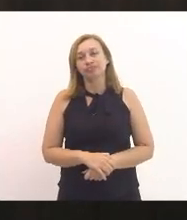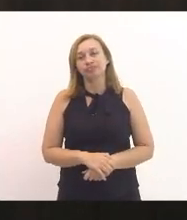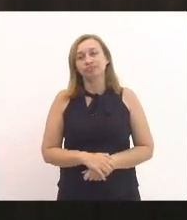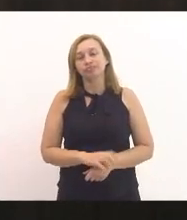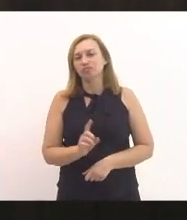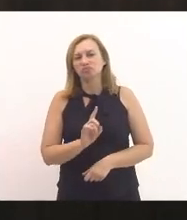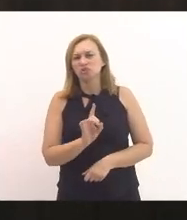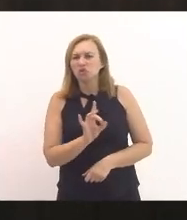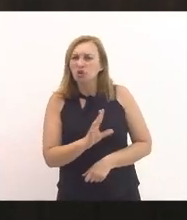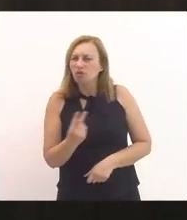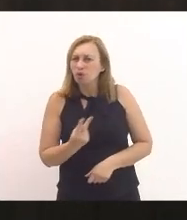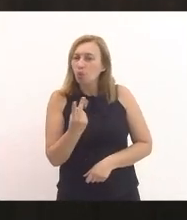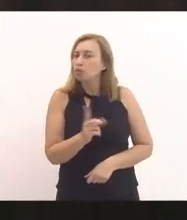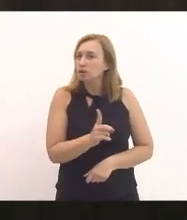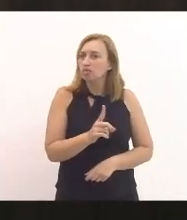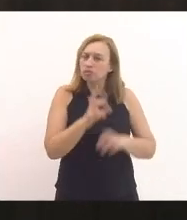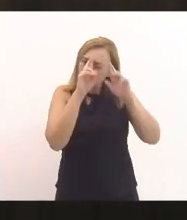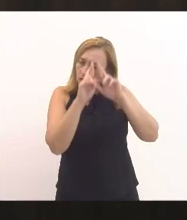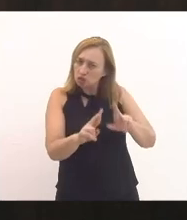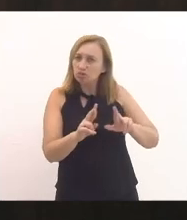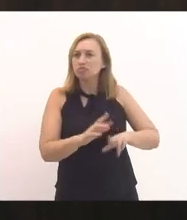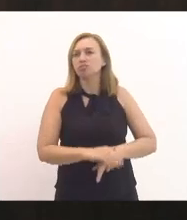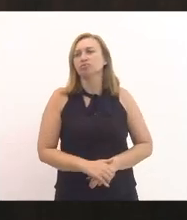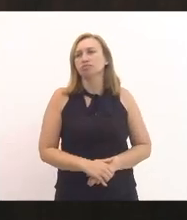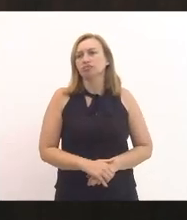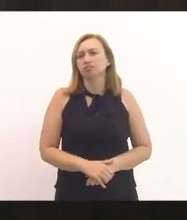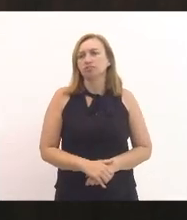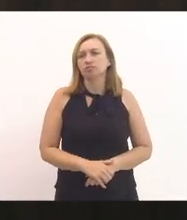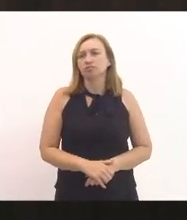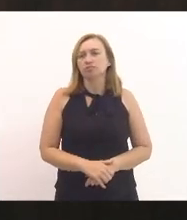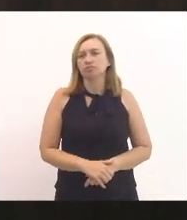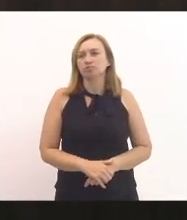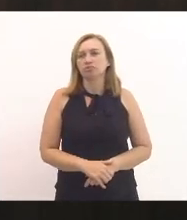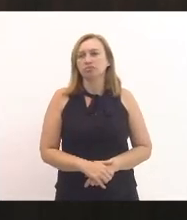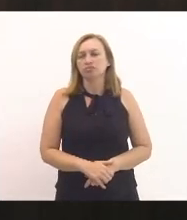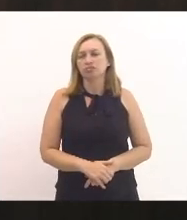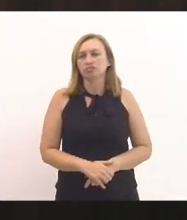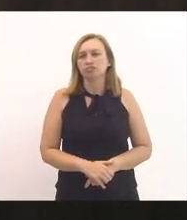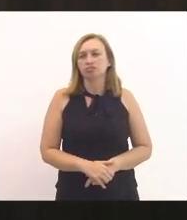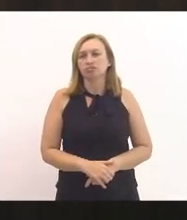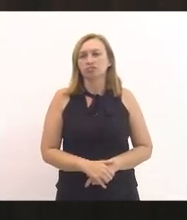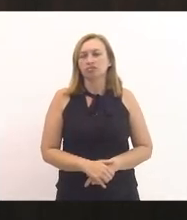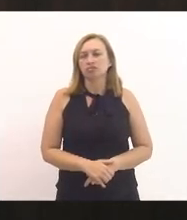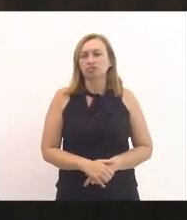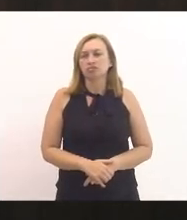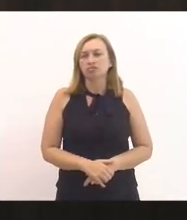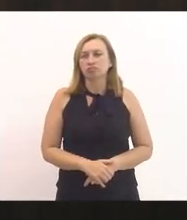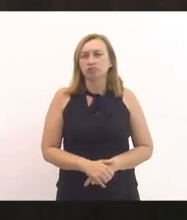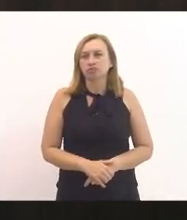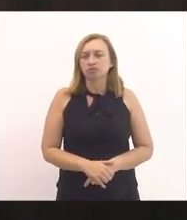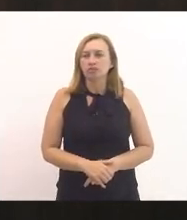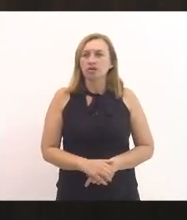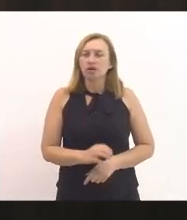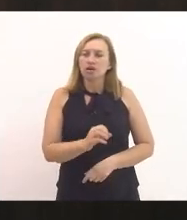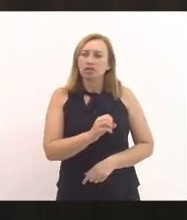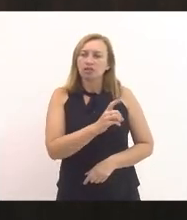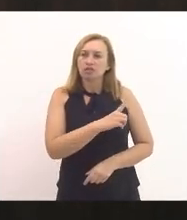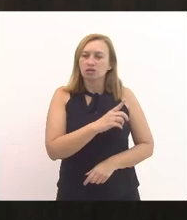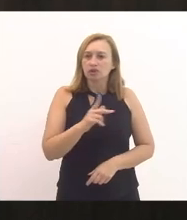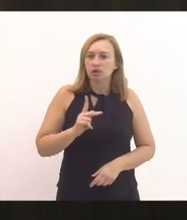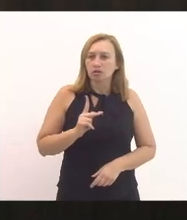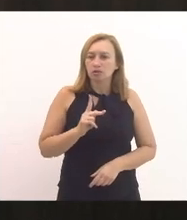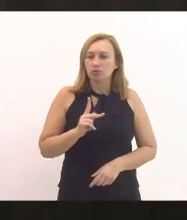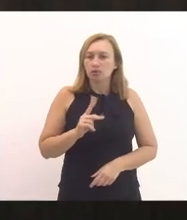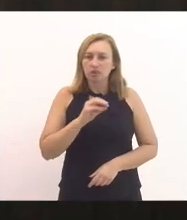somente é uma questão de respeito e eu esculacho defensoria ganhar o que ganha e tem ganhar